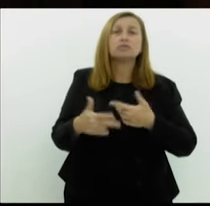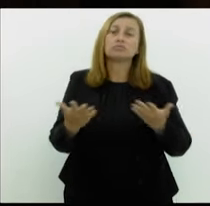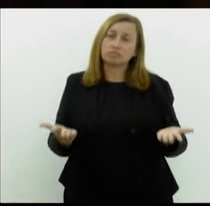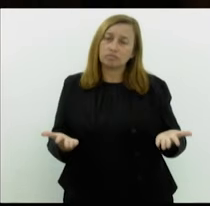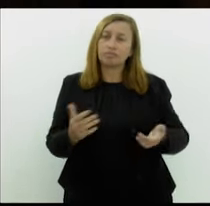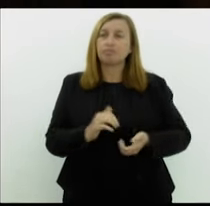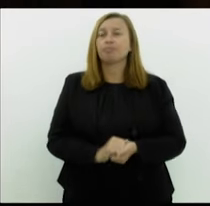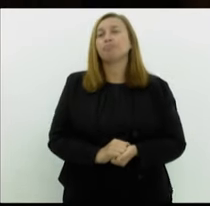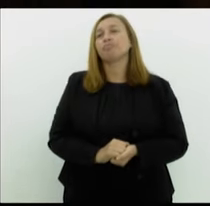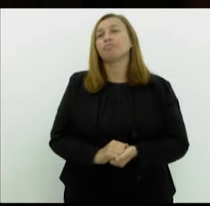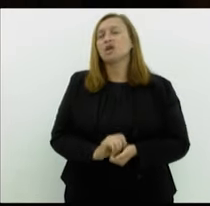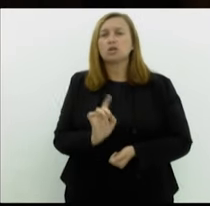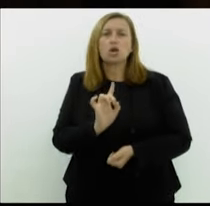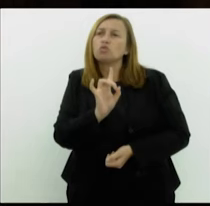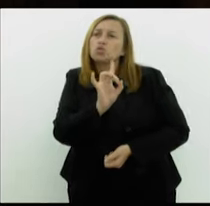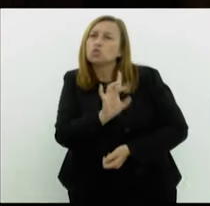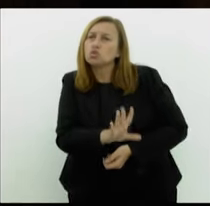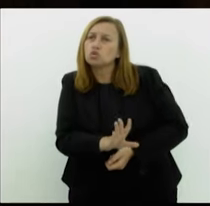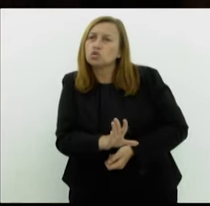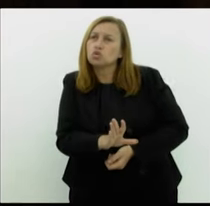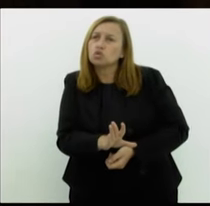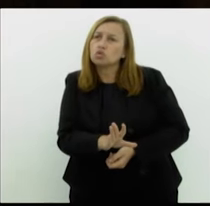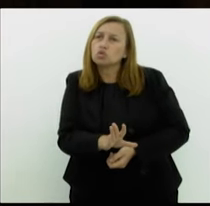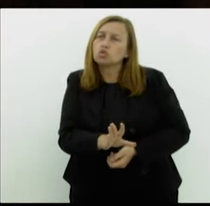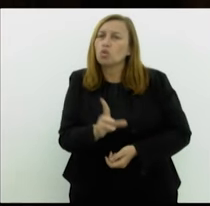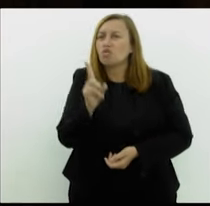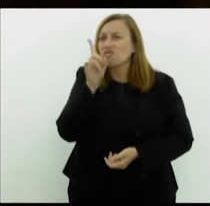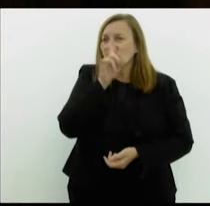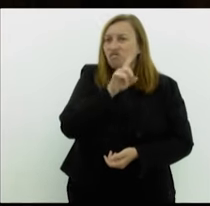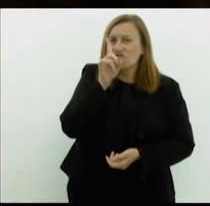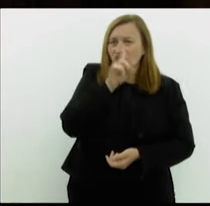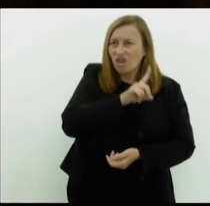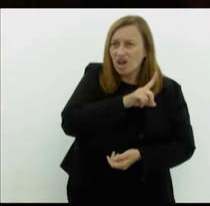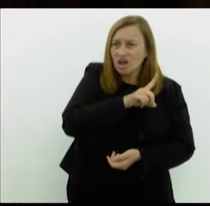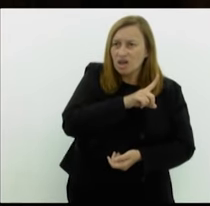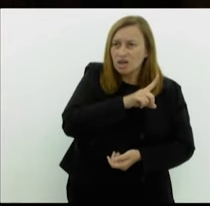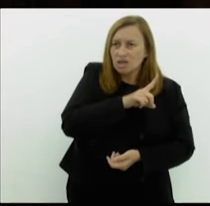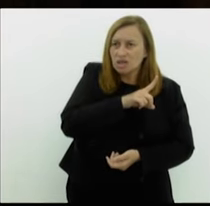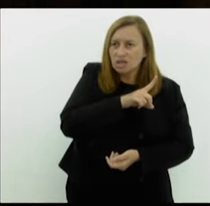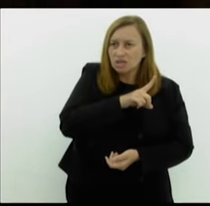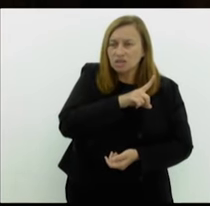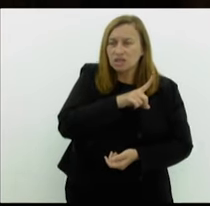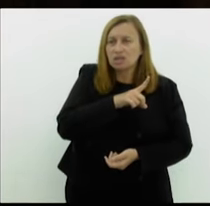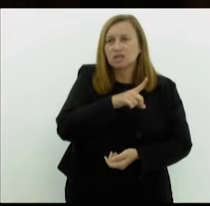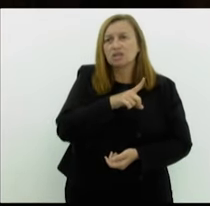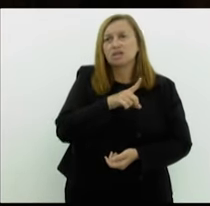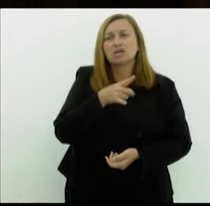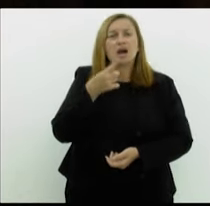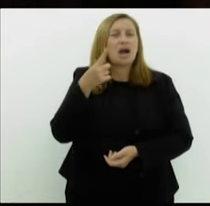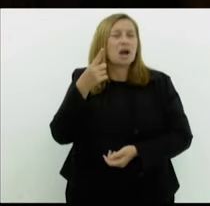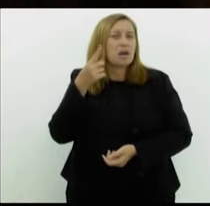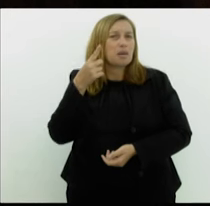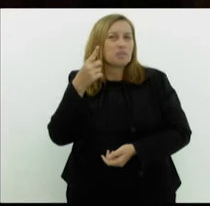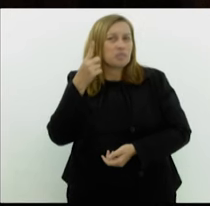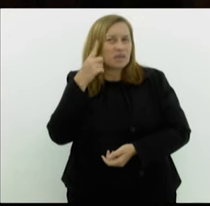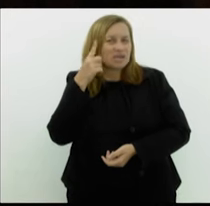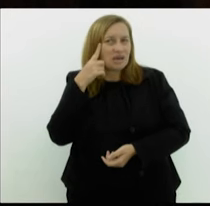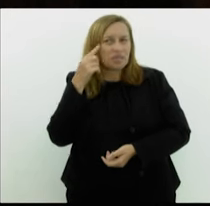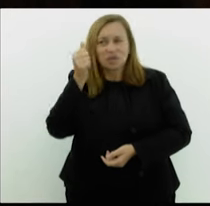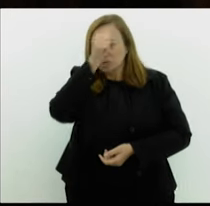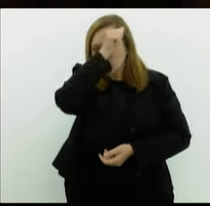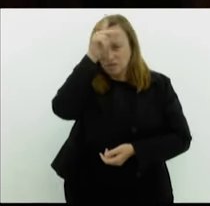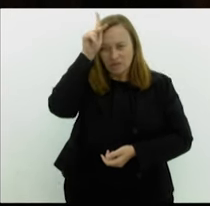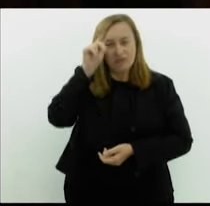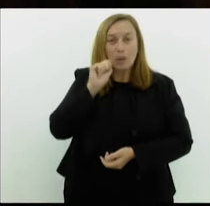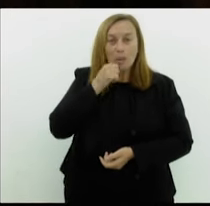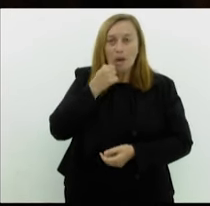predileção, não só uma predileção fálica no que tange a cabeça do atual prefeito Eduardo Paes, mas